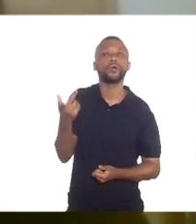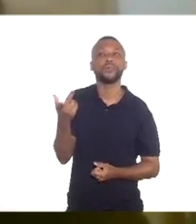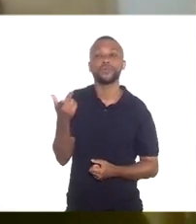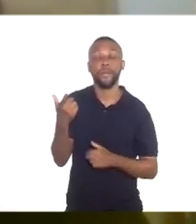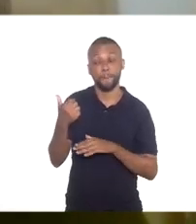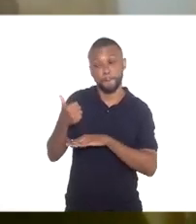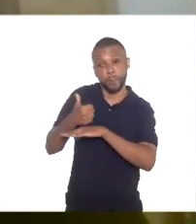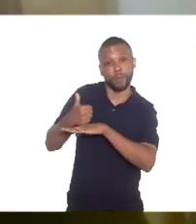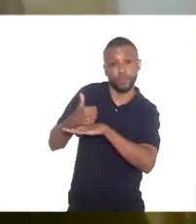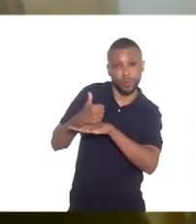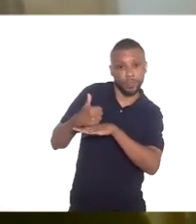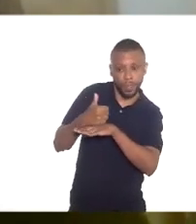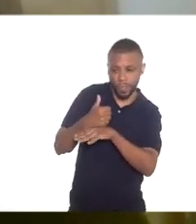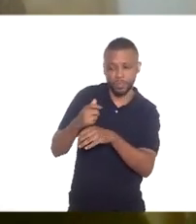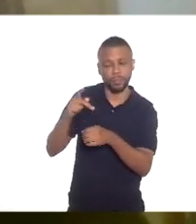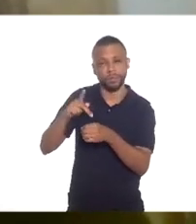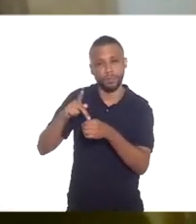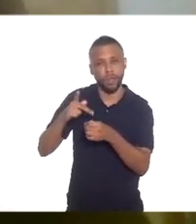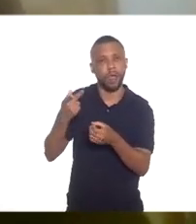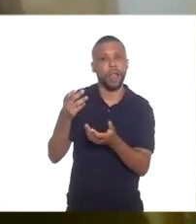petroleiros para descomissionar